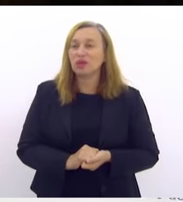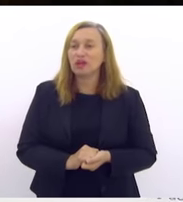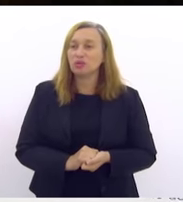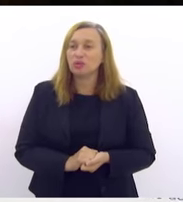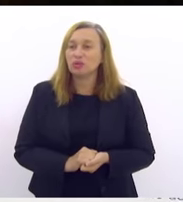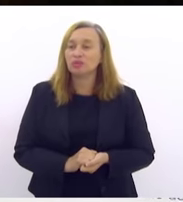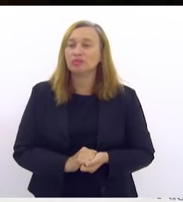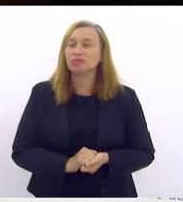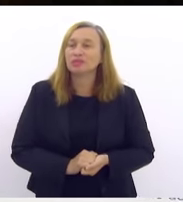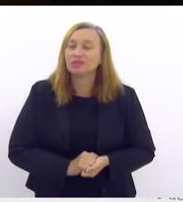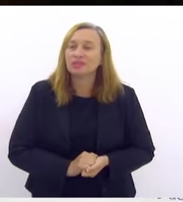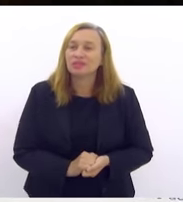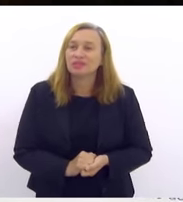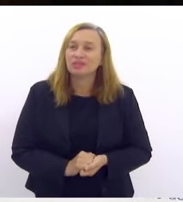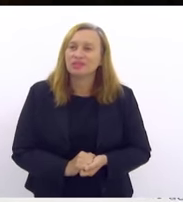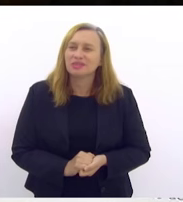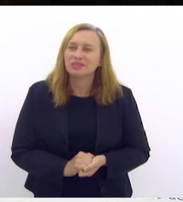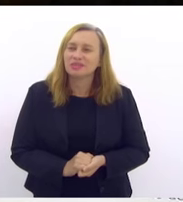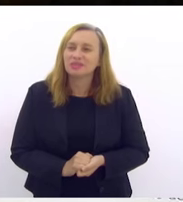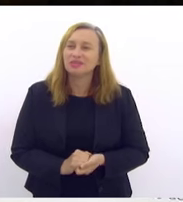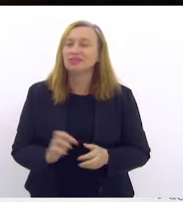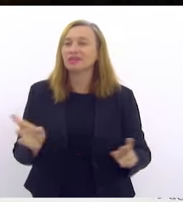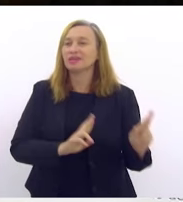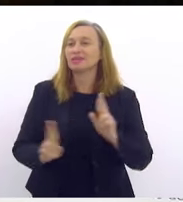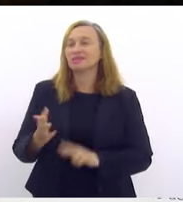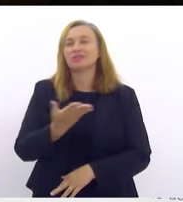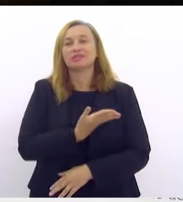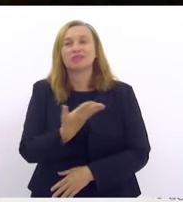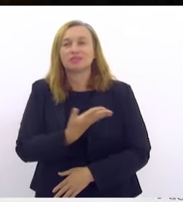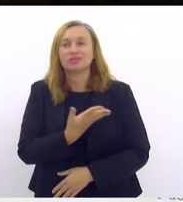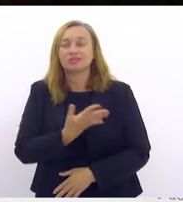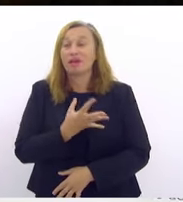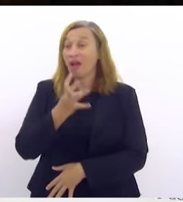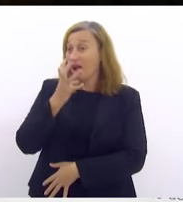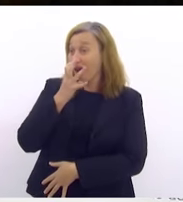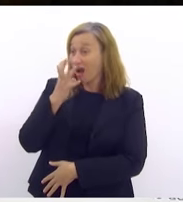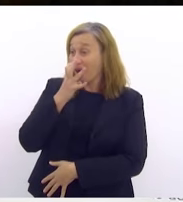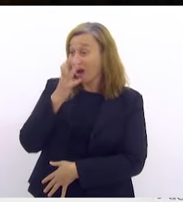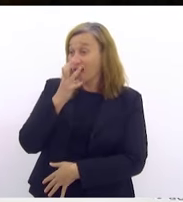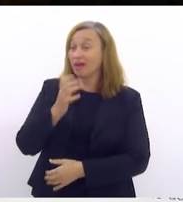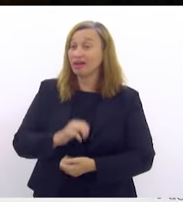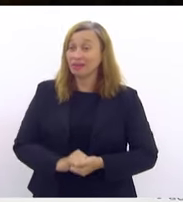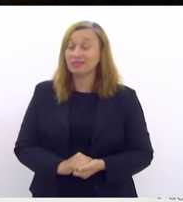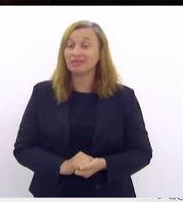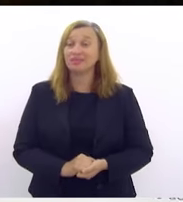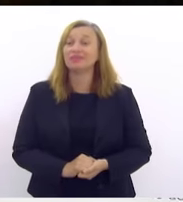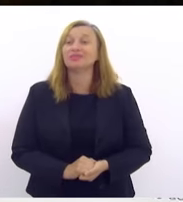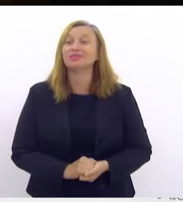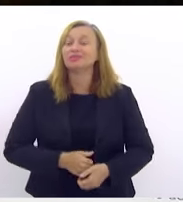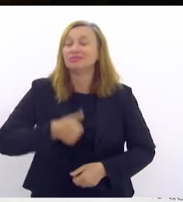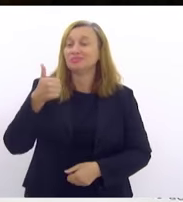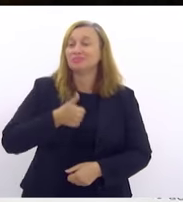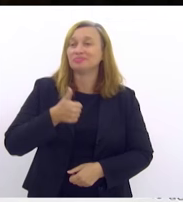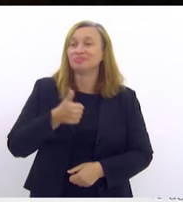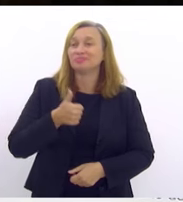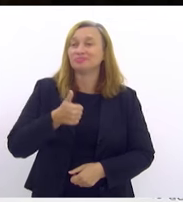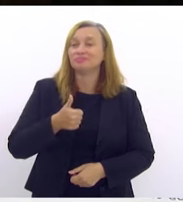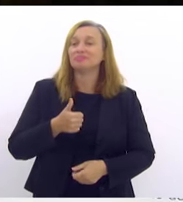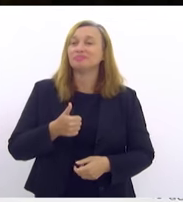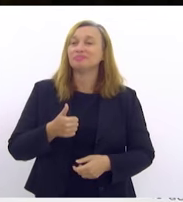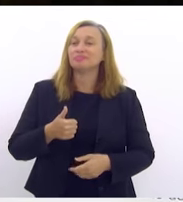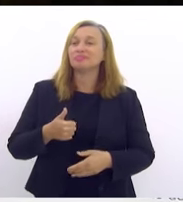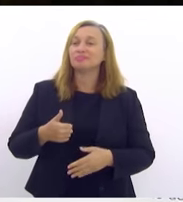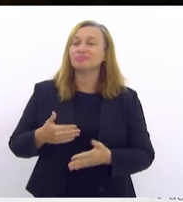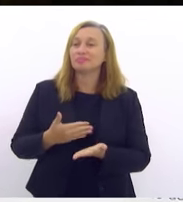jurídica brilhante mas também a relação de amizade e admiração que nos une desde os meus primeiros passos